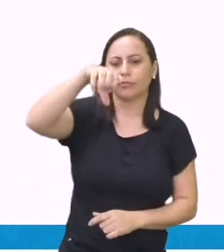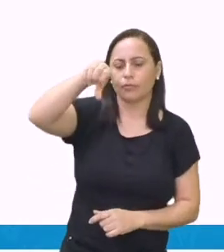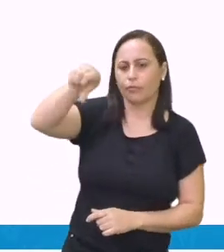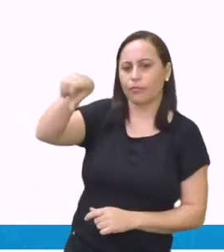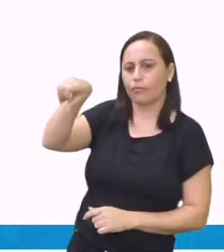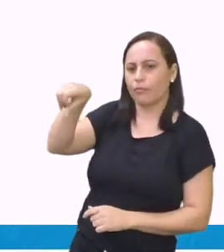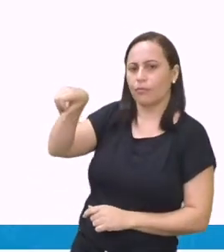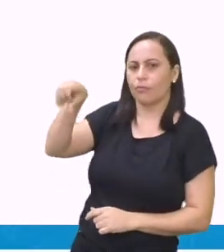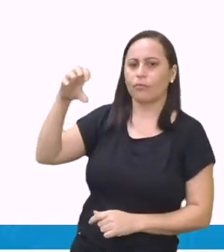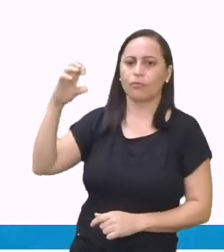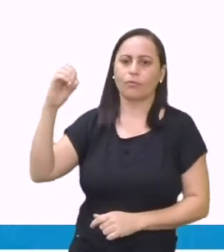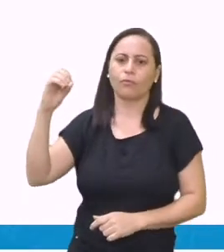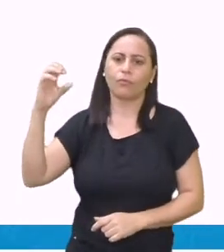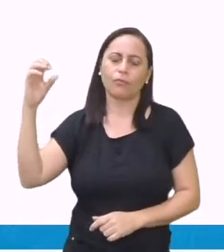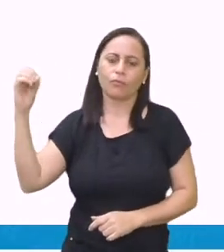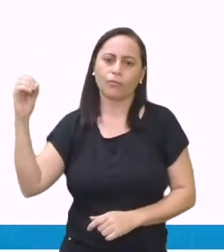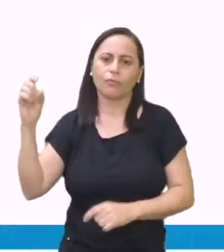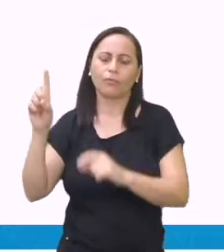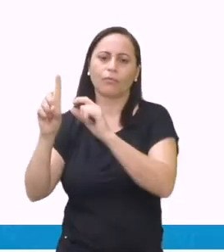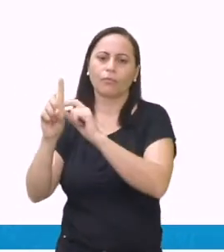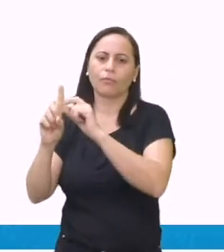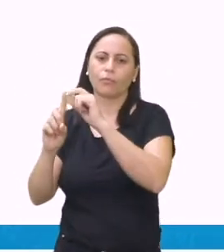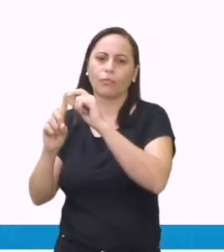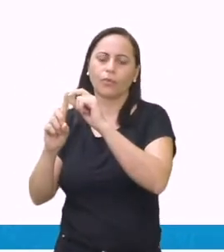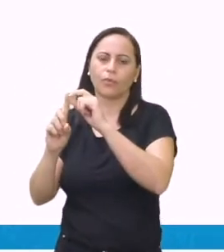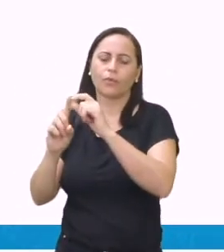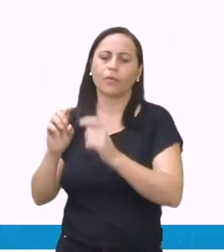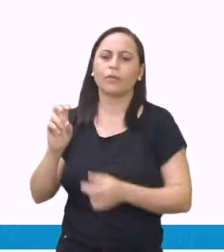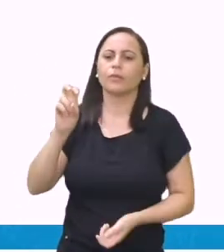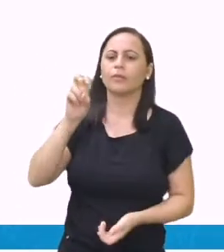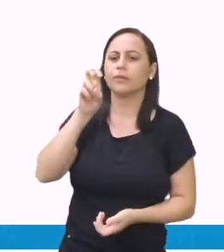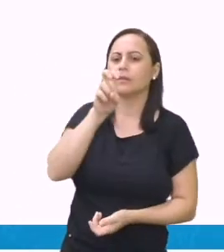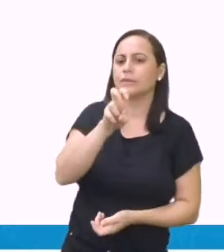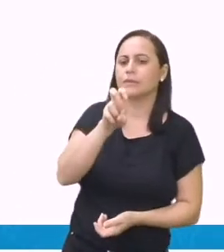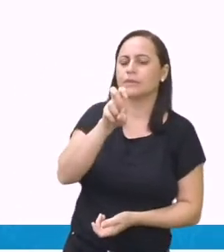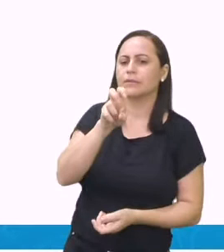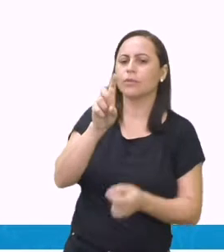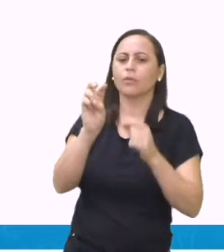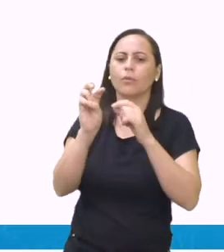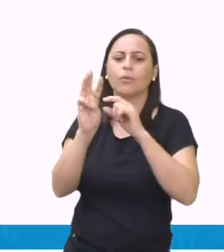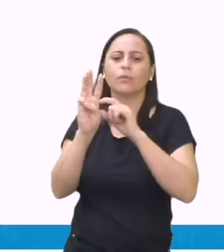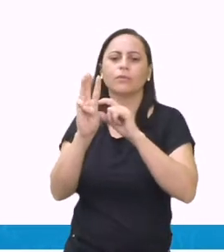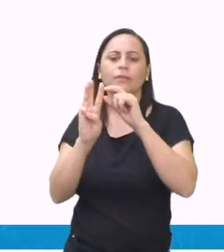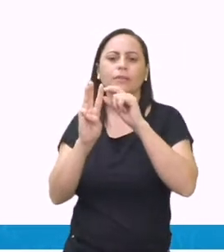900 unidades. E por último, 5 centenas,